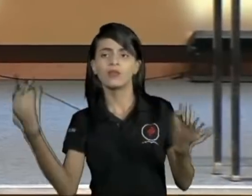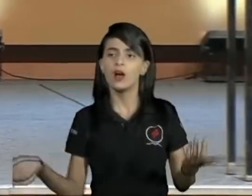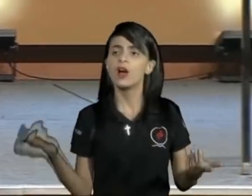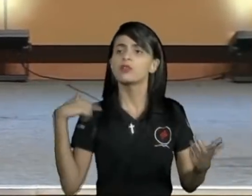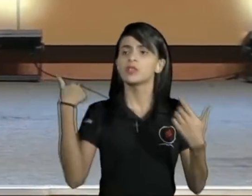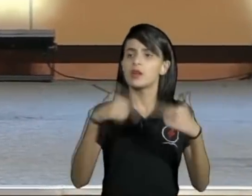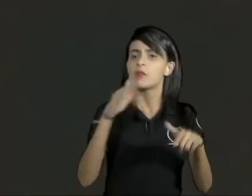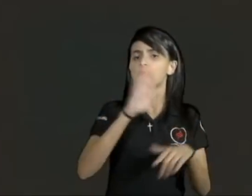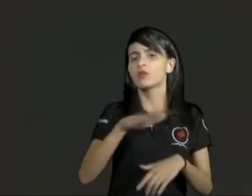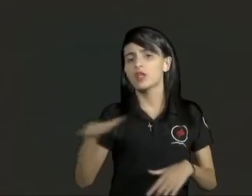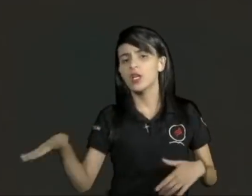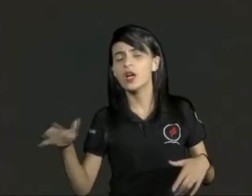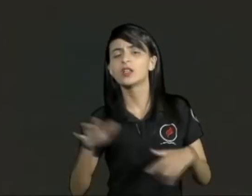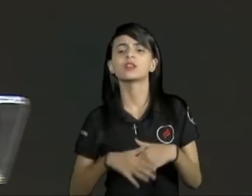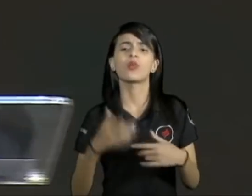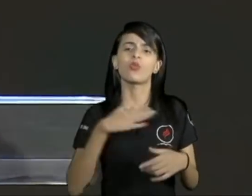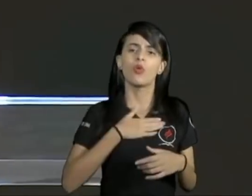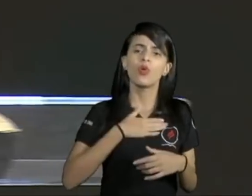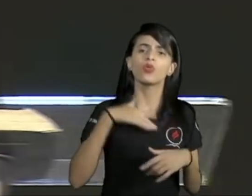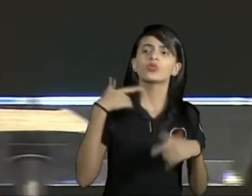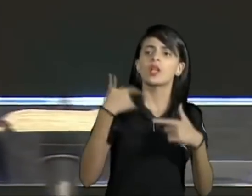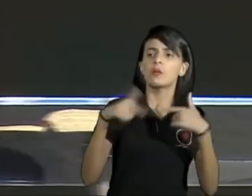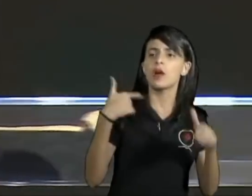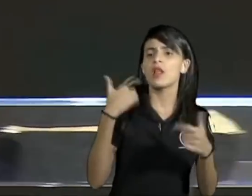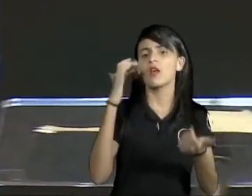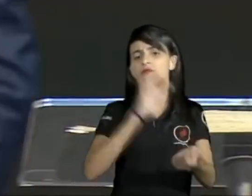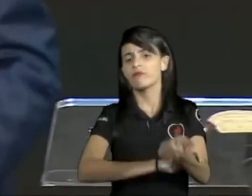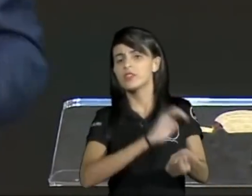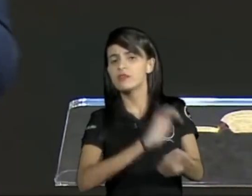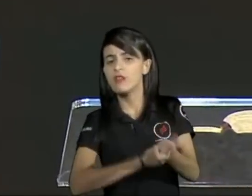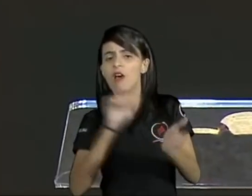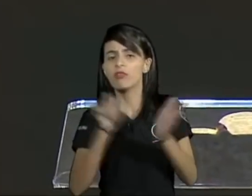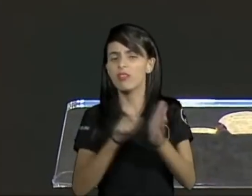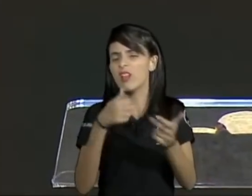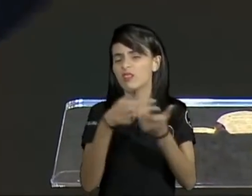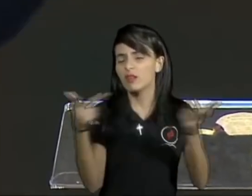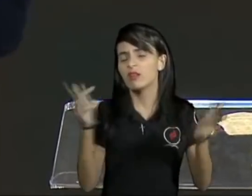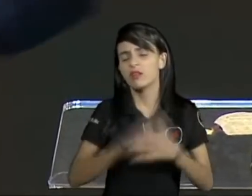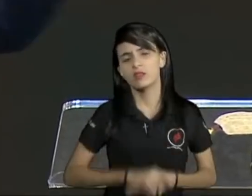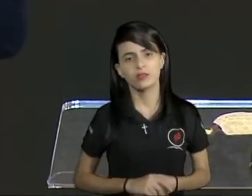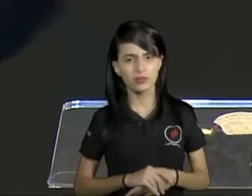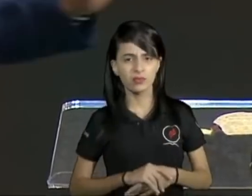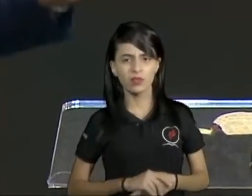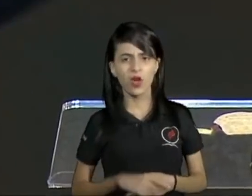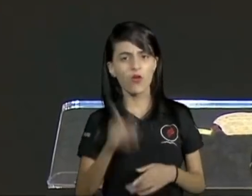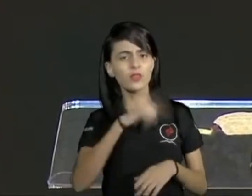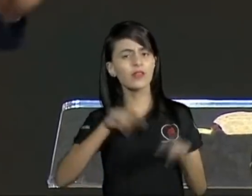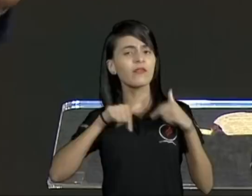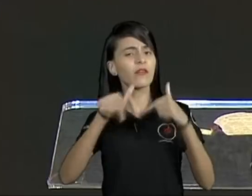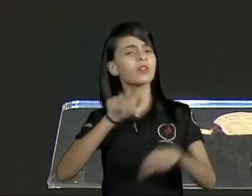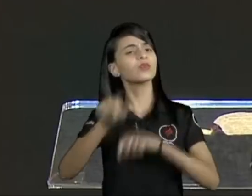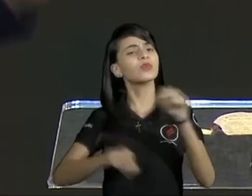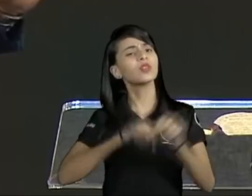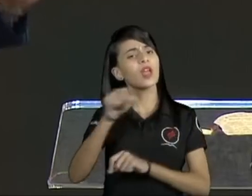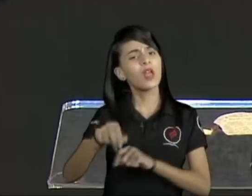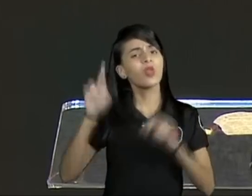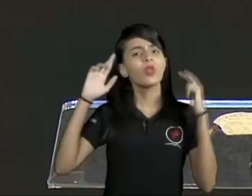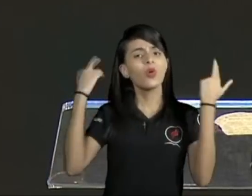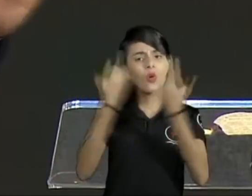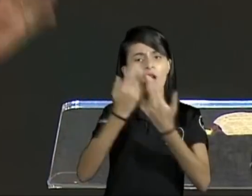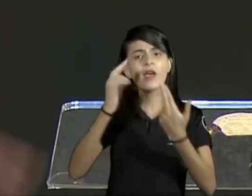Eu trabalho com criança eu gosto de trabalhar com dependente químico sei o que que você faz correio